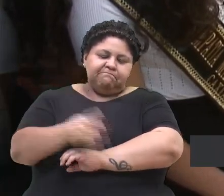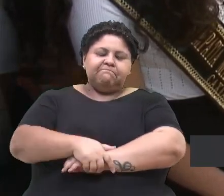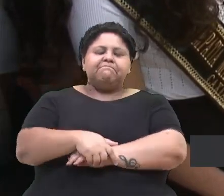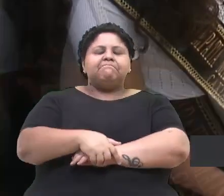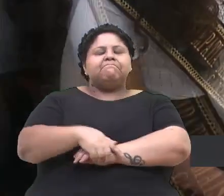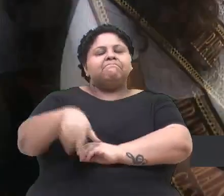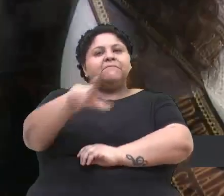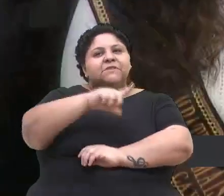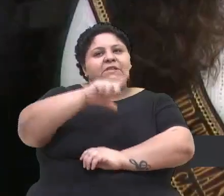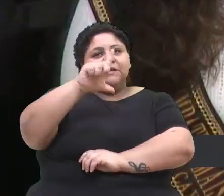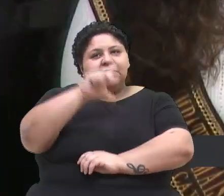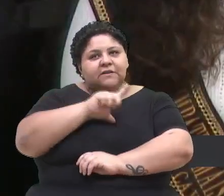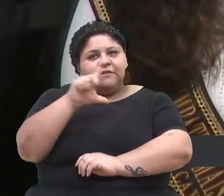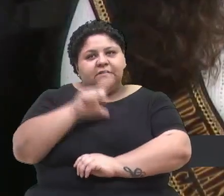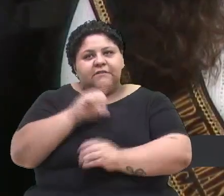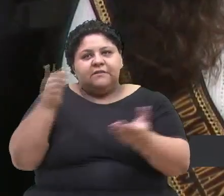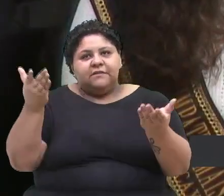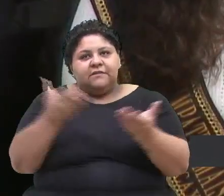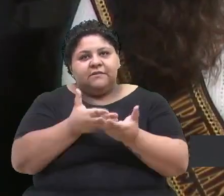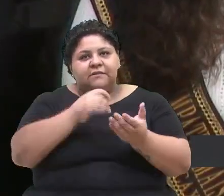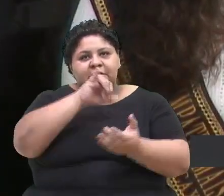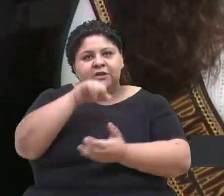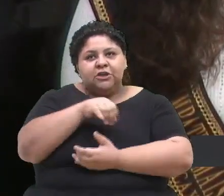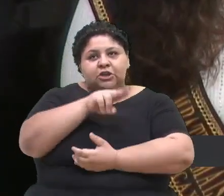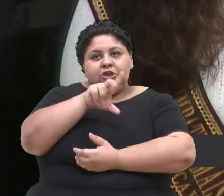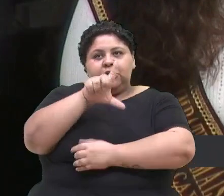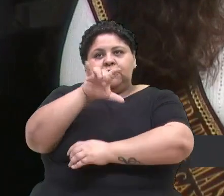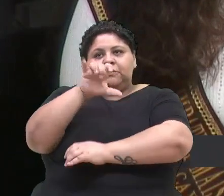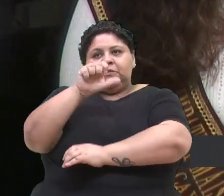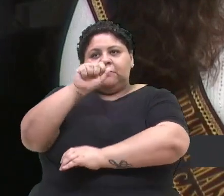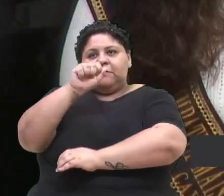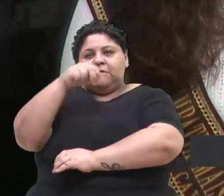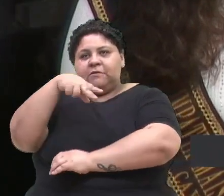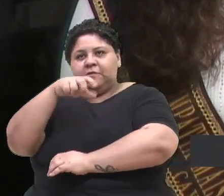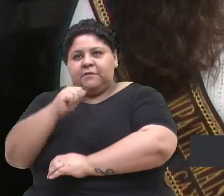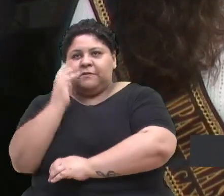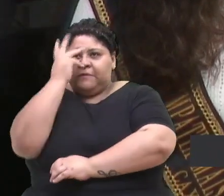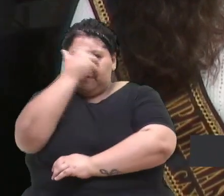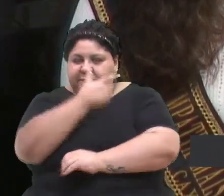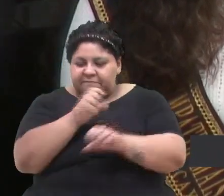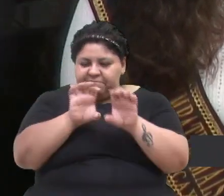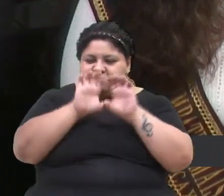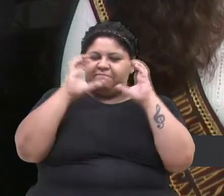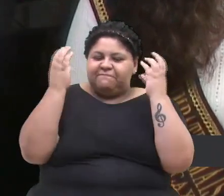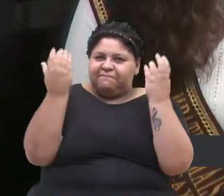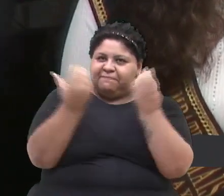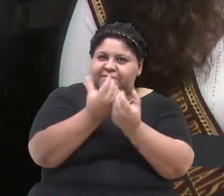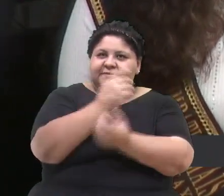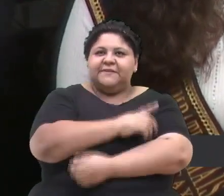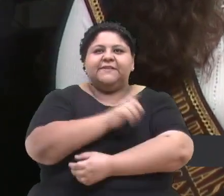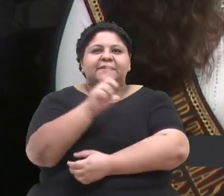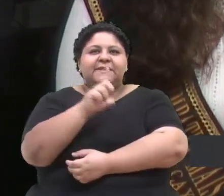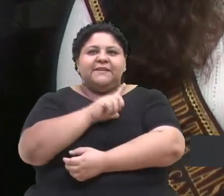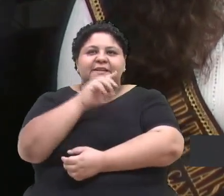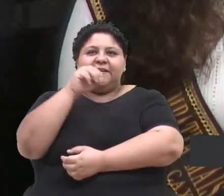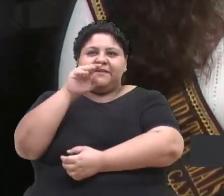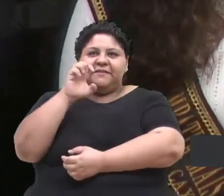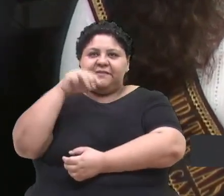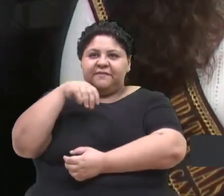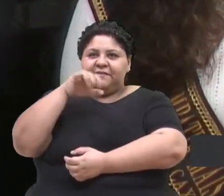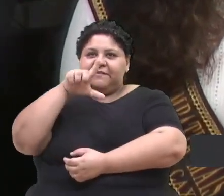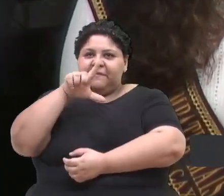Nós temos aqui hoje a Juliana, a mais bela comunitária. Temos a Emily,